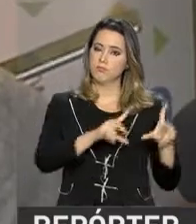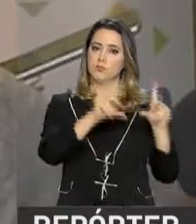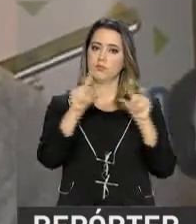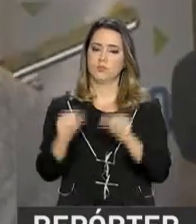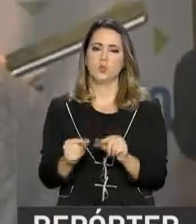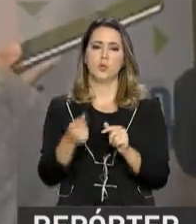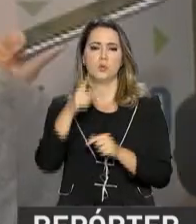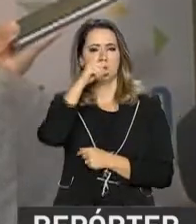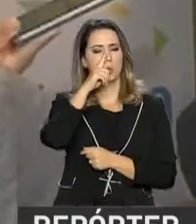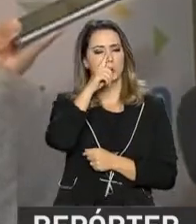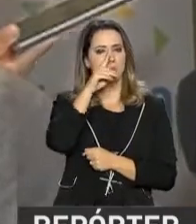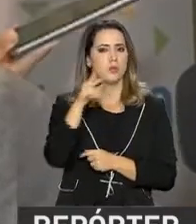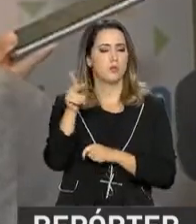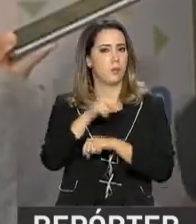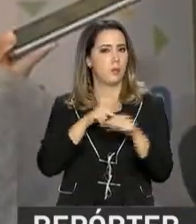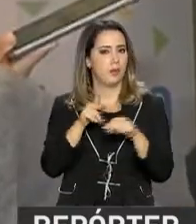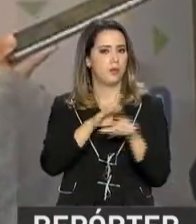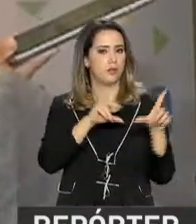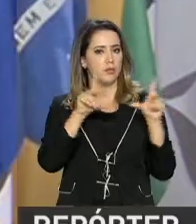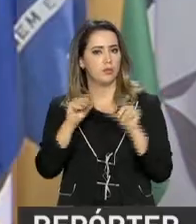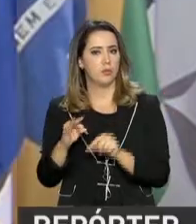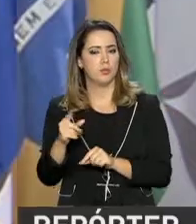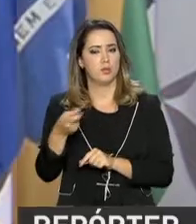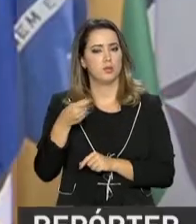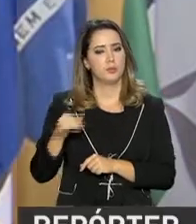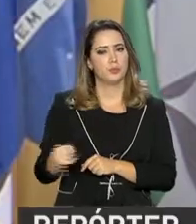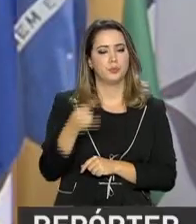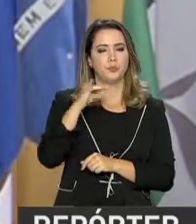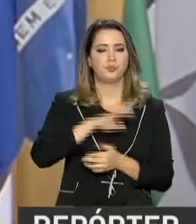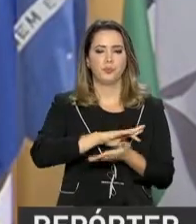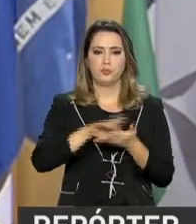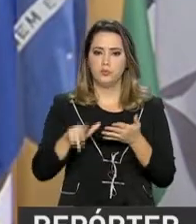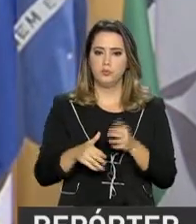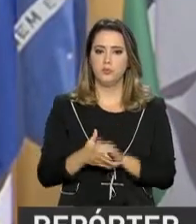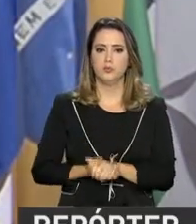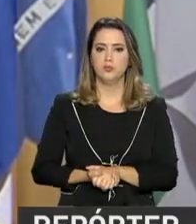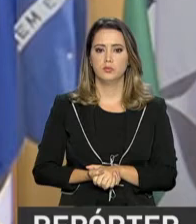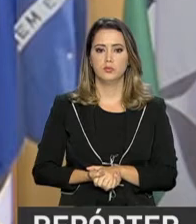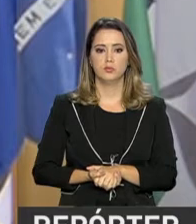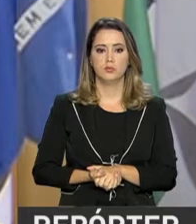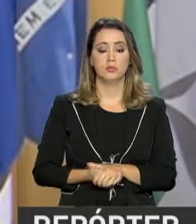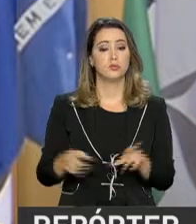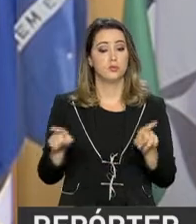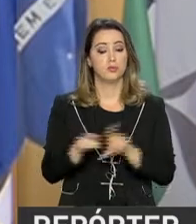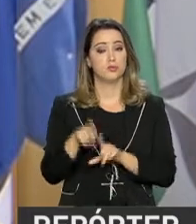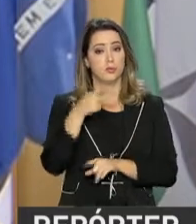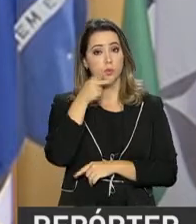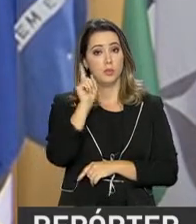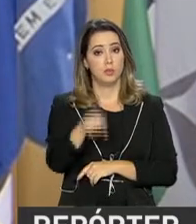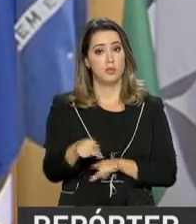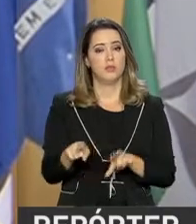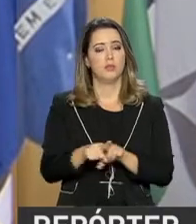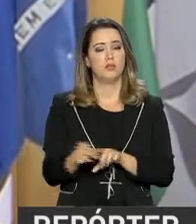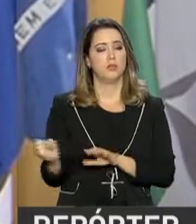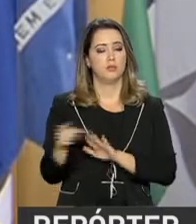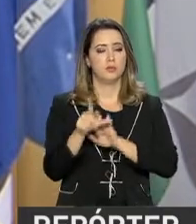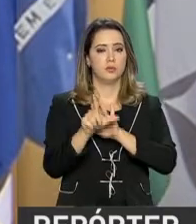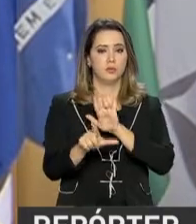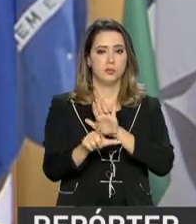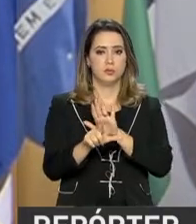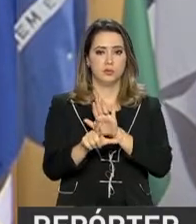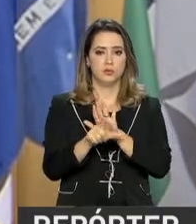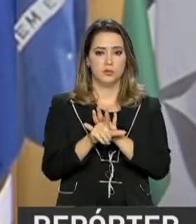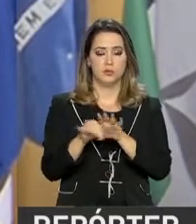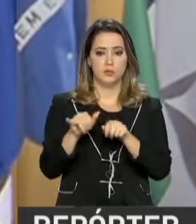risco país caiu à taxa de juros é o ministro também voltou a defender reformas estruturais como a da previdência para que o